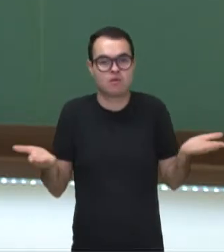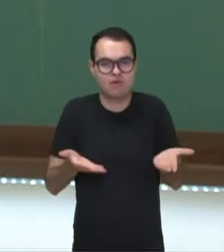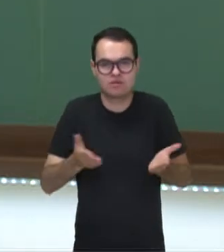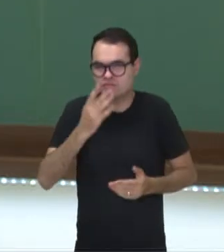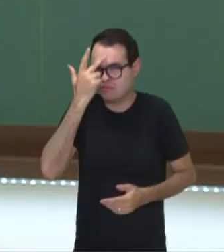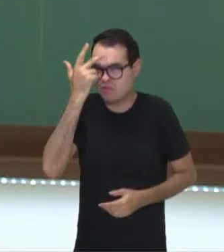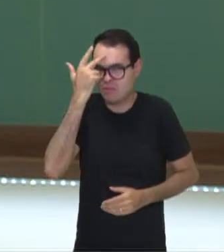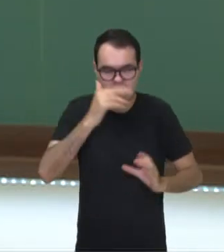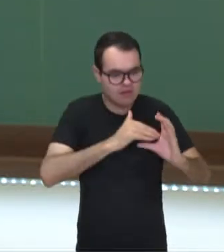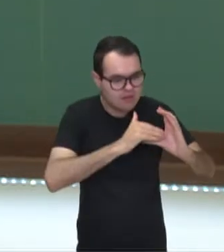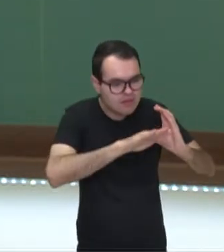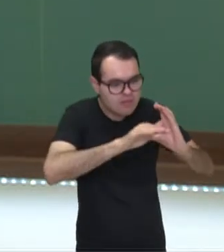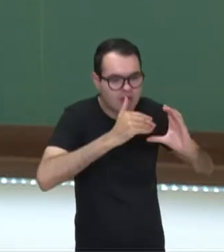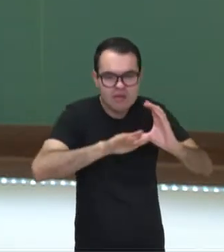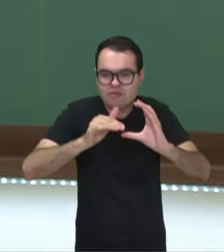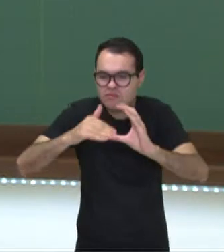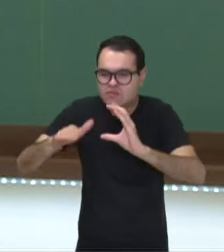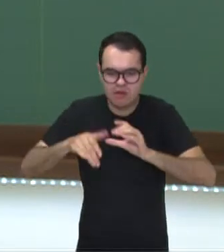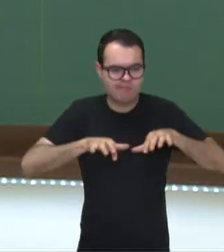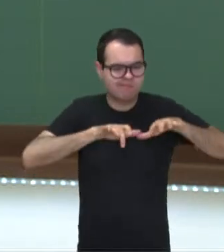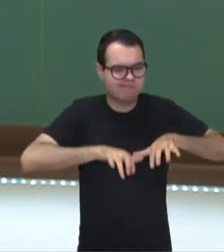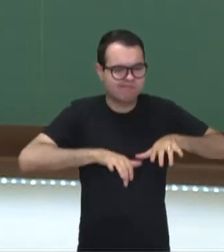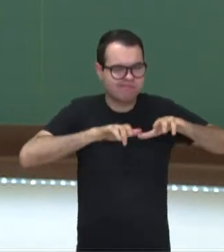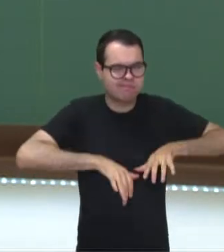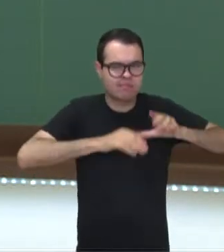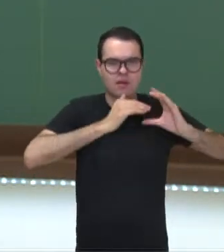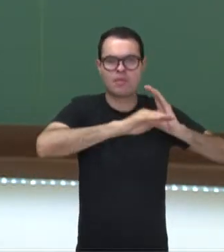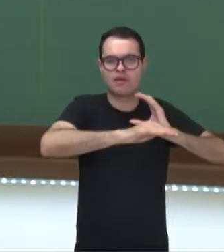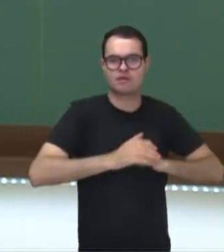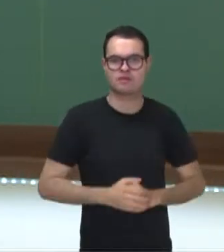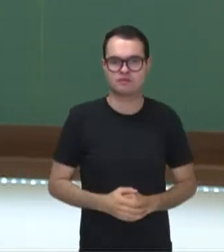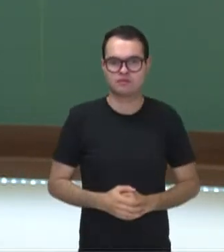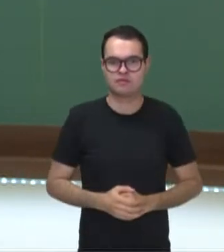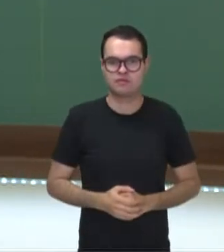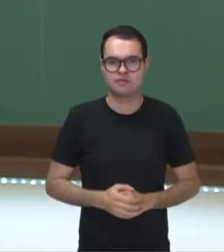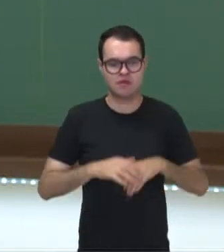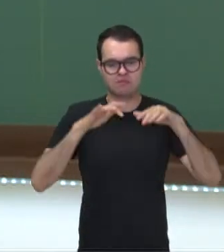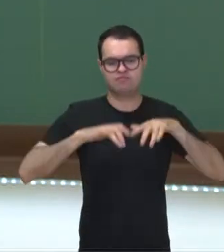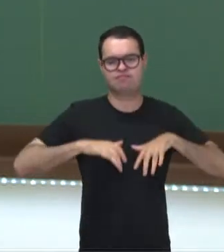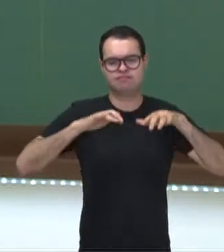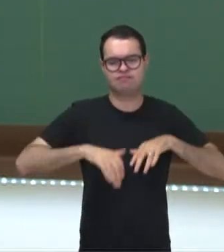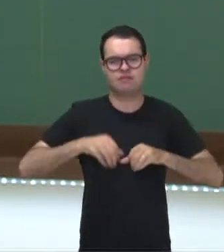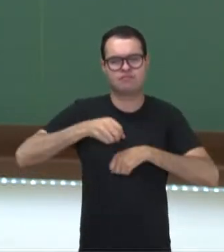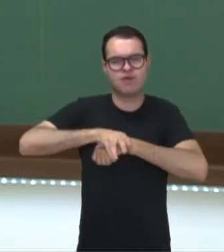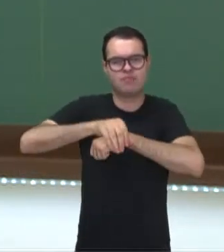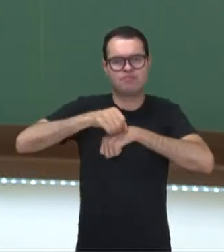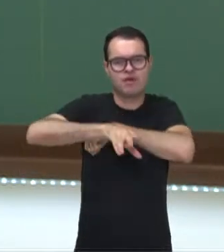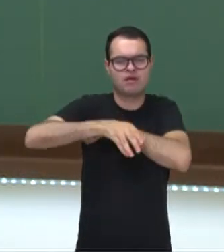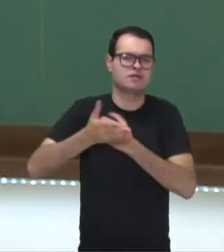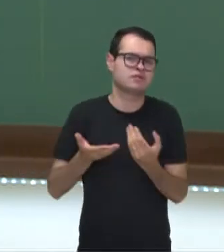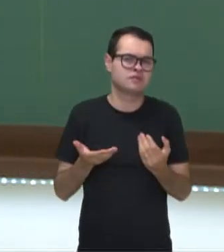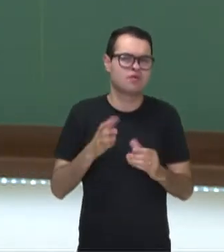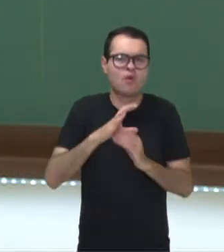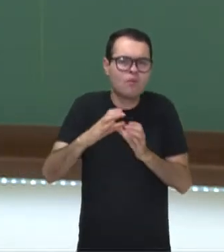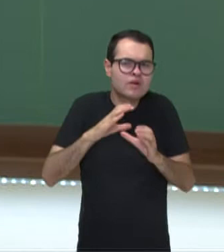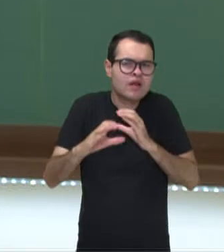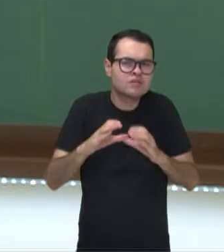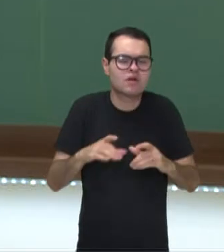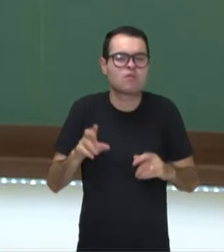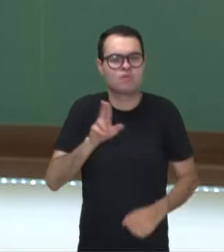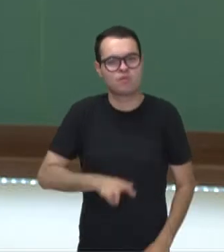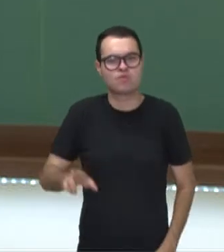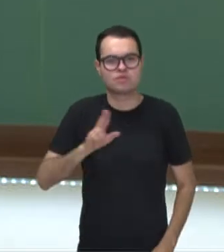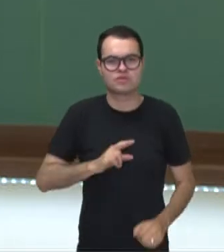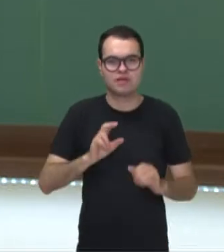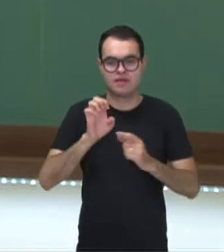e-mail, né, para mandar mensagem, escrever uma carta, para uma instrução, uma comunicação, a gente usa o